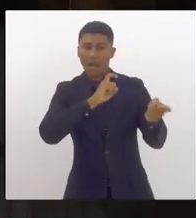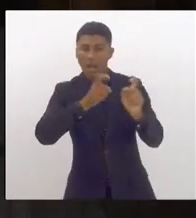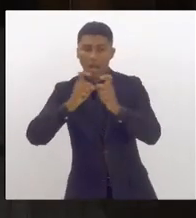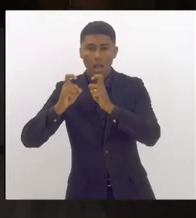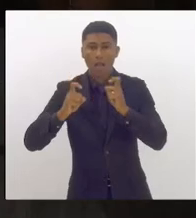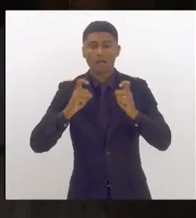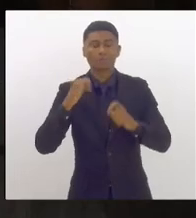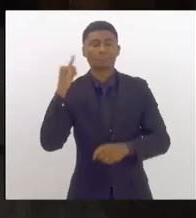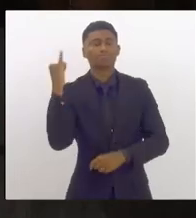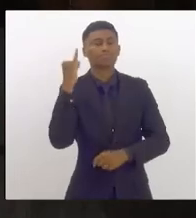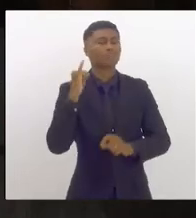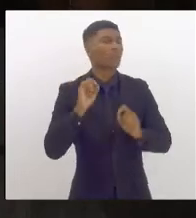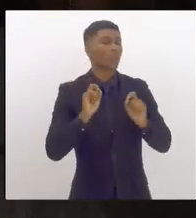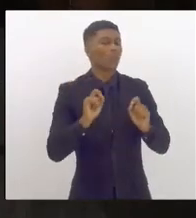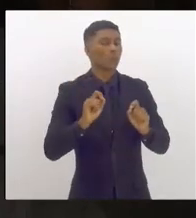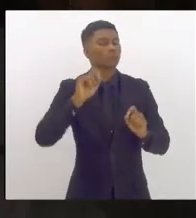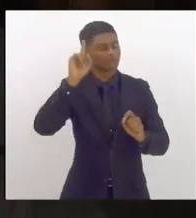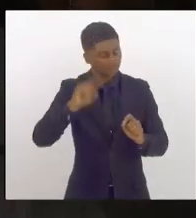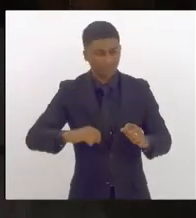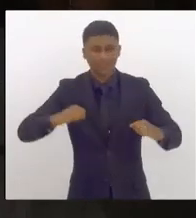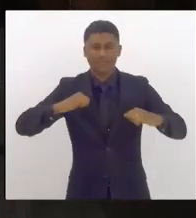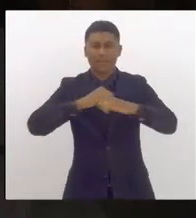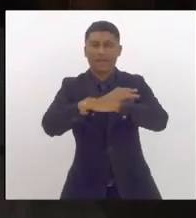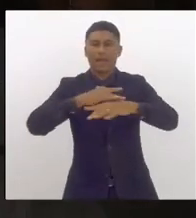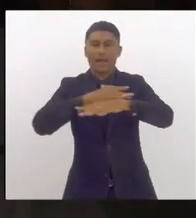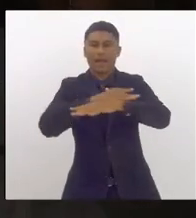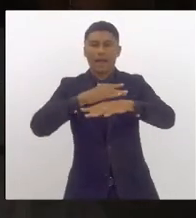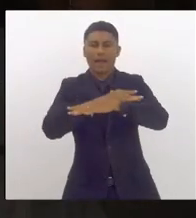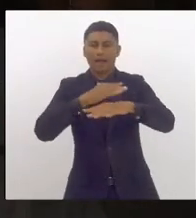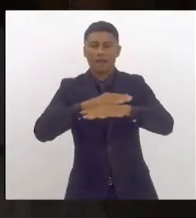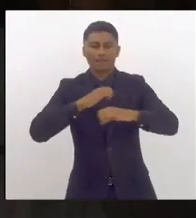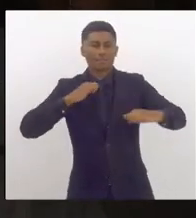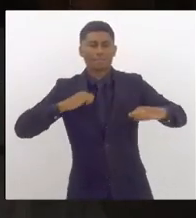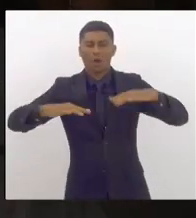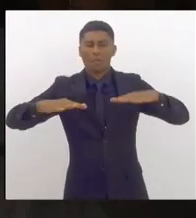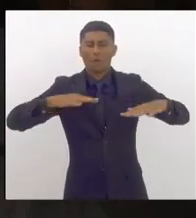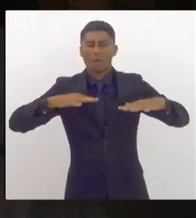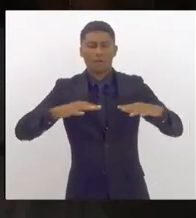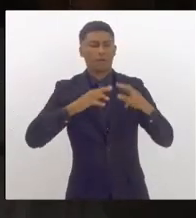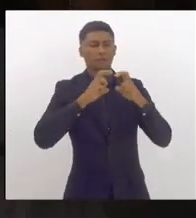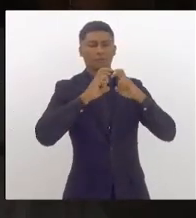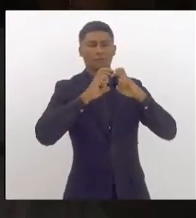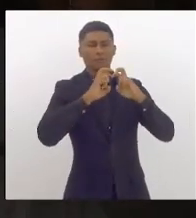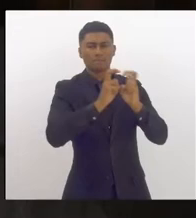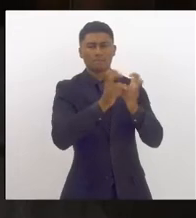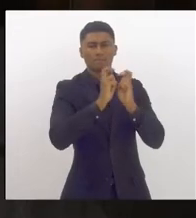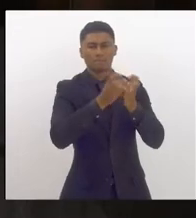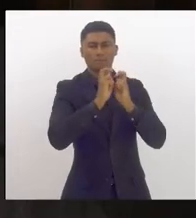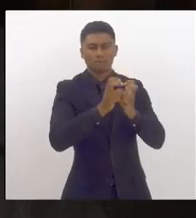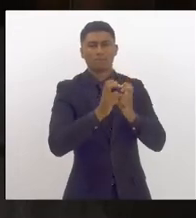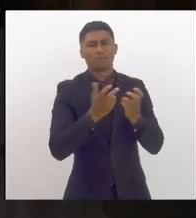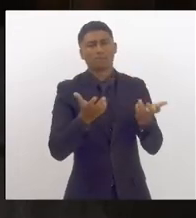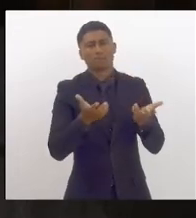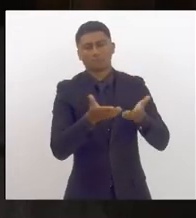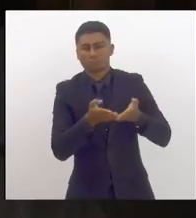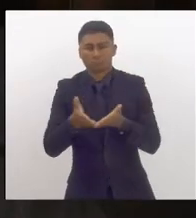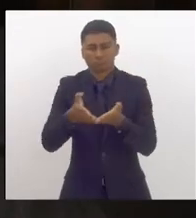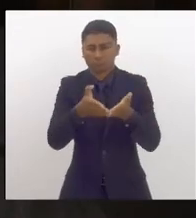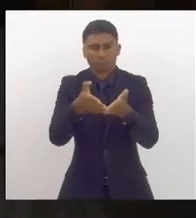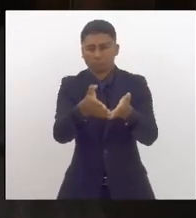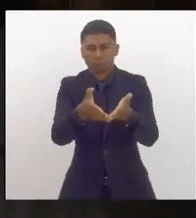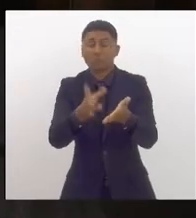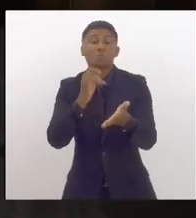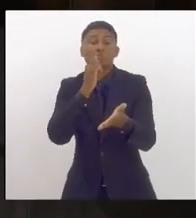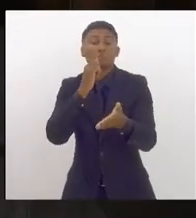tema quem dá mobilidade urbana eo transporte público seja no modal aquaviário Como eu disse na semana